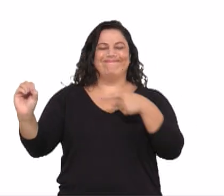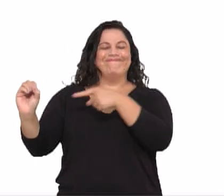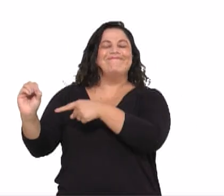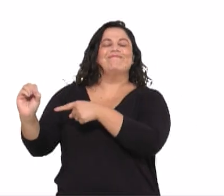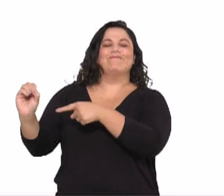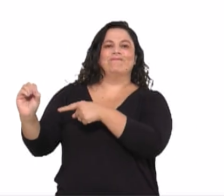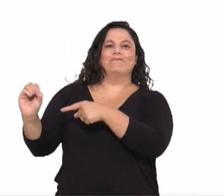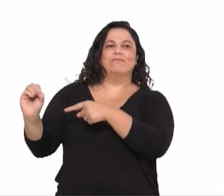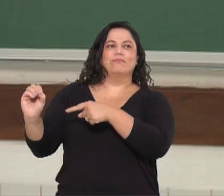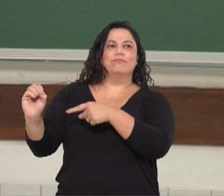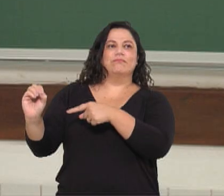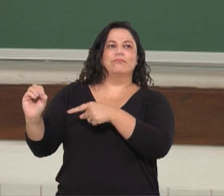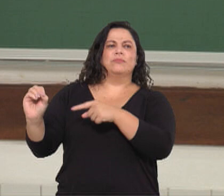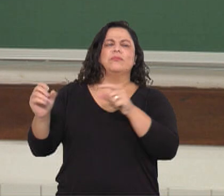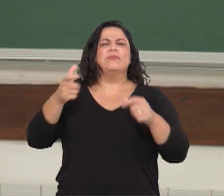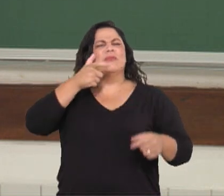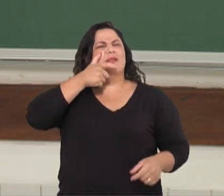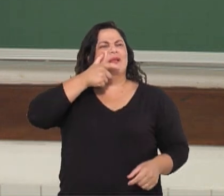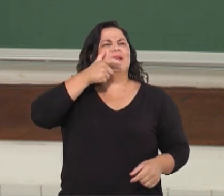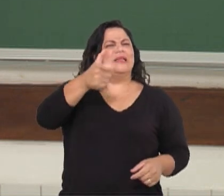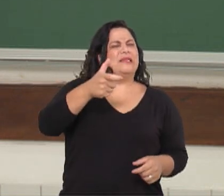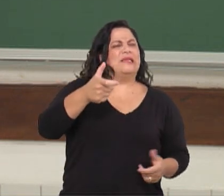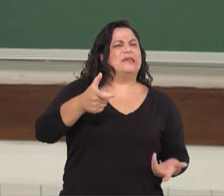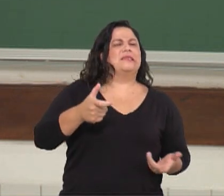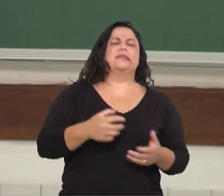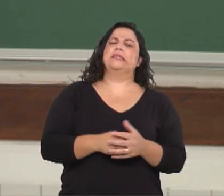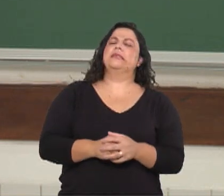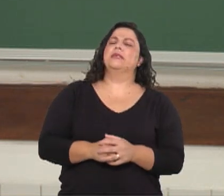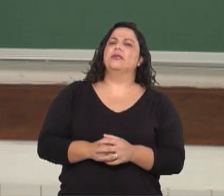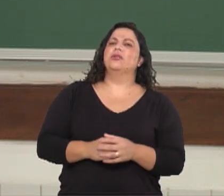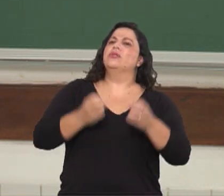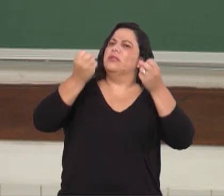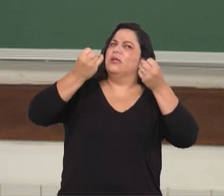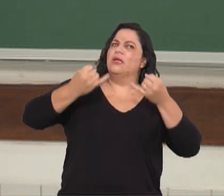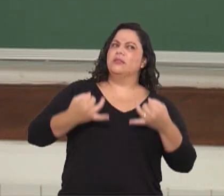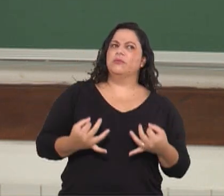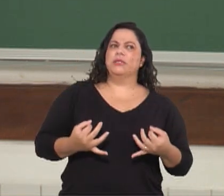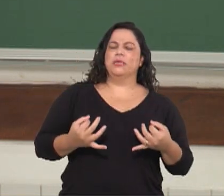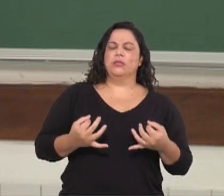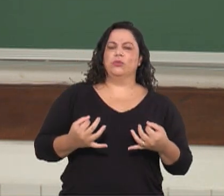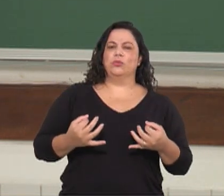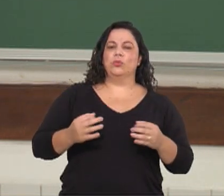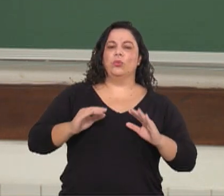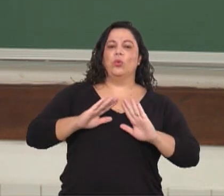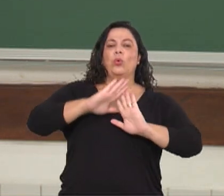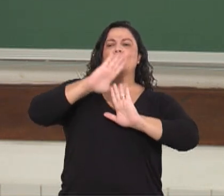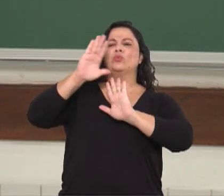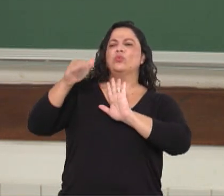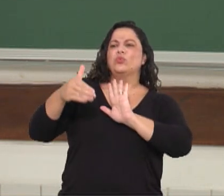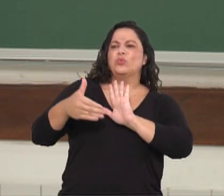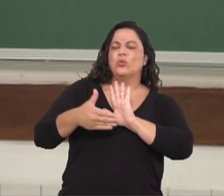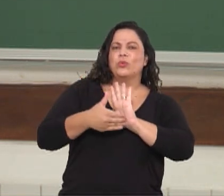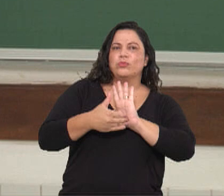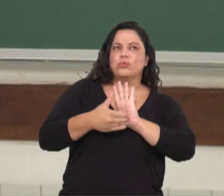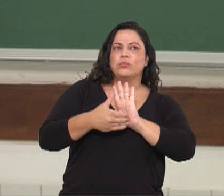interessante. O meu eu lírico está dizendo que uma parte é e a outra parte